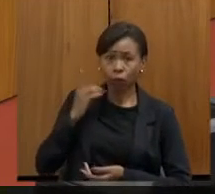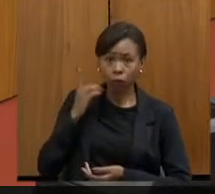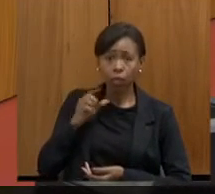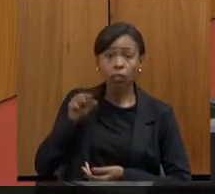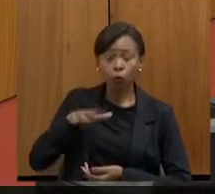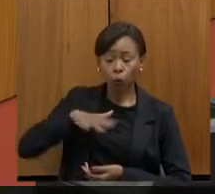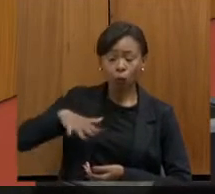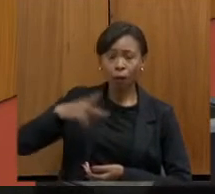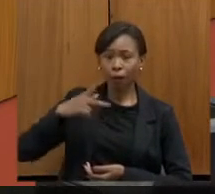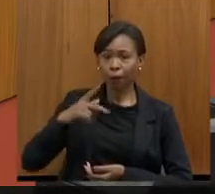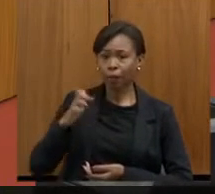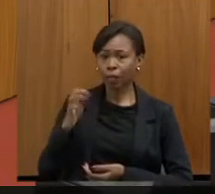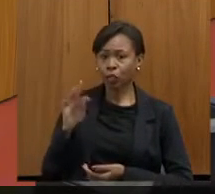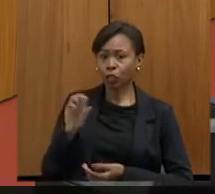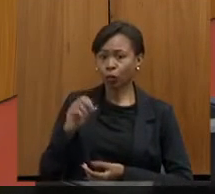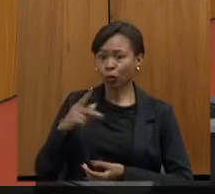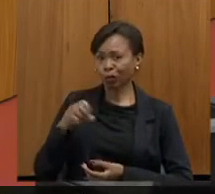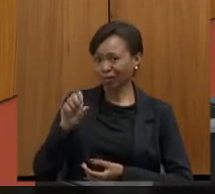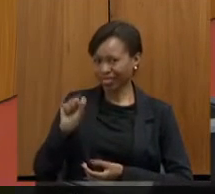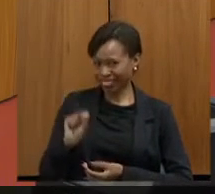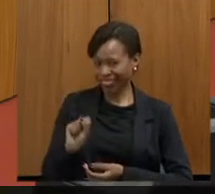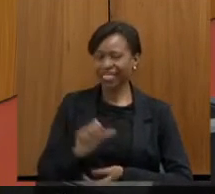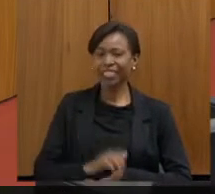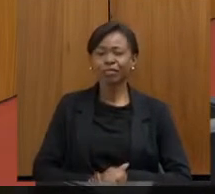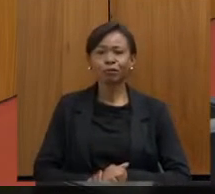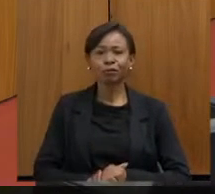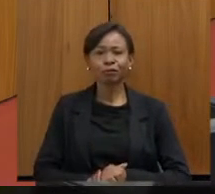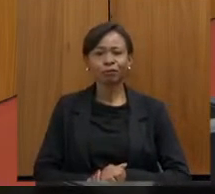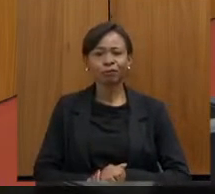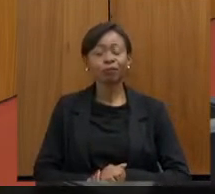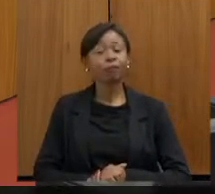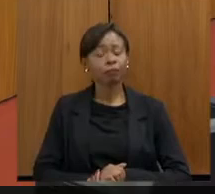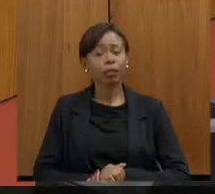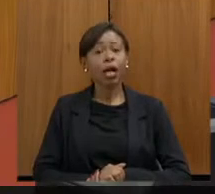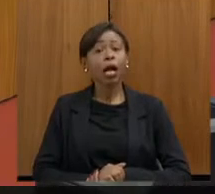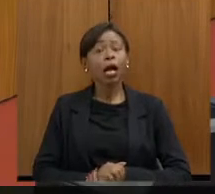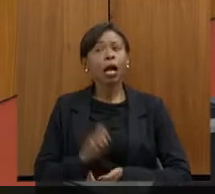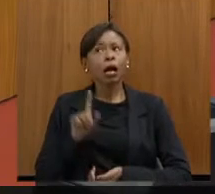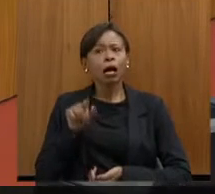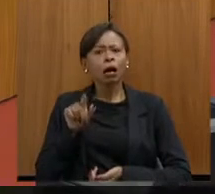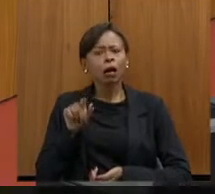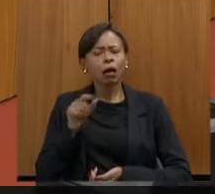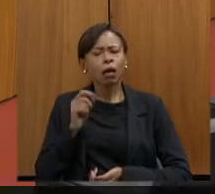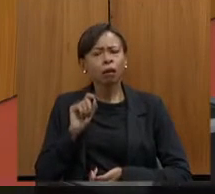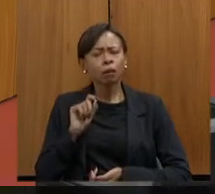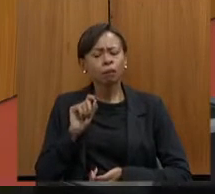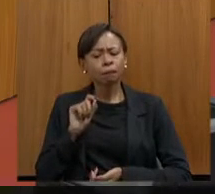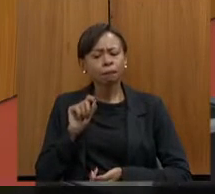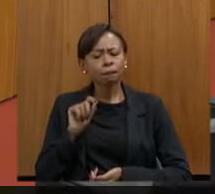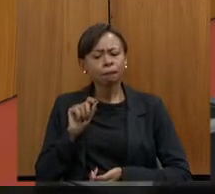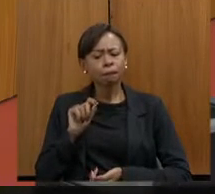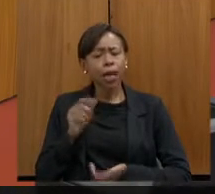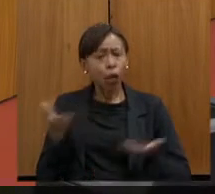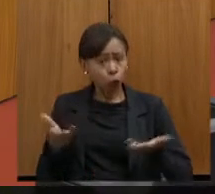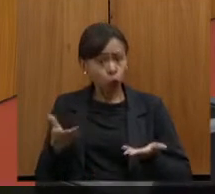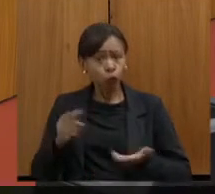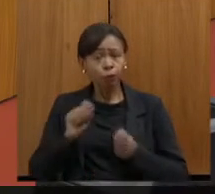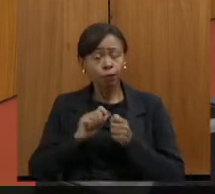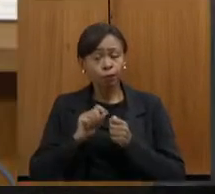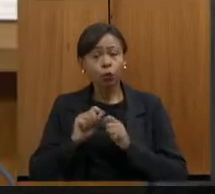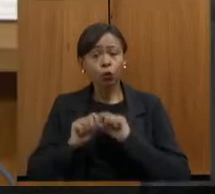ao bairro Petrópolis, lá em Timóteo. para fazer o projeto urbanístico. Nessa altura, nós estamos fazendo